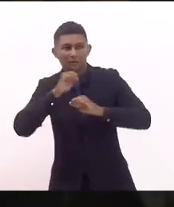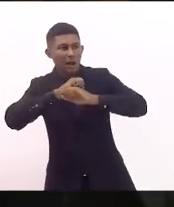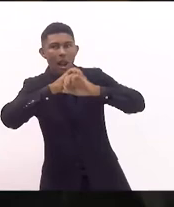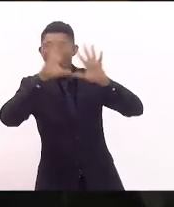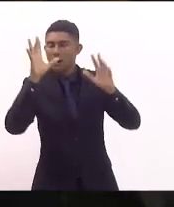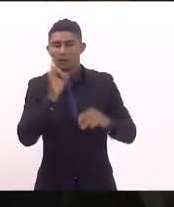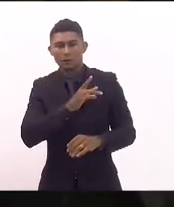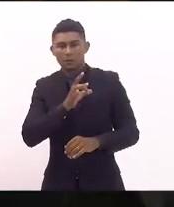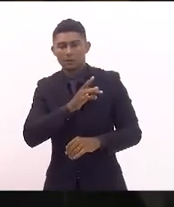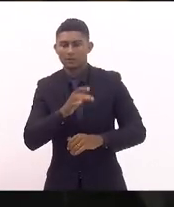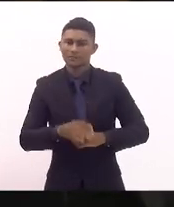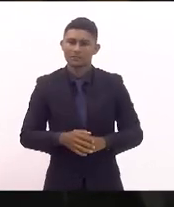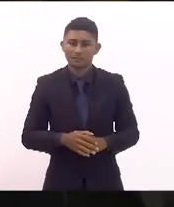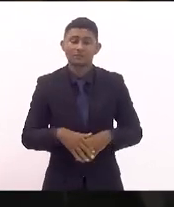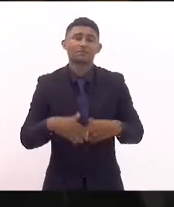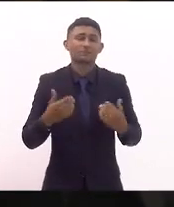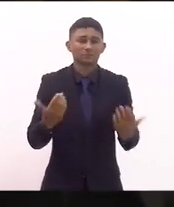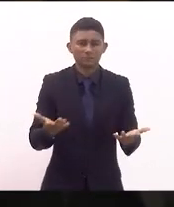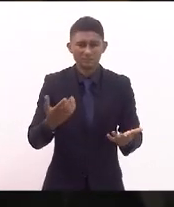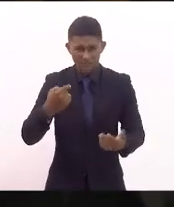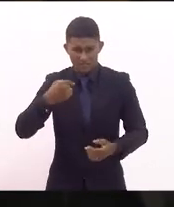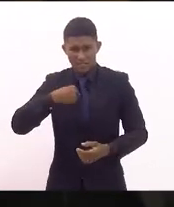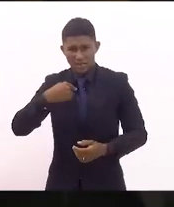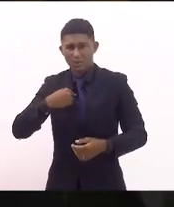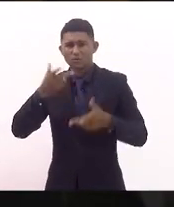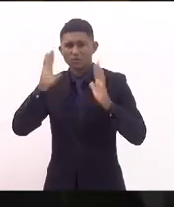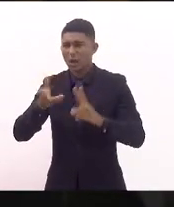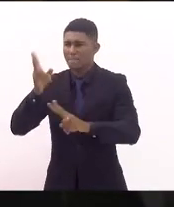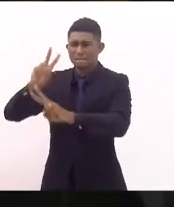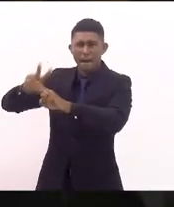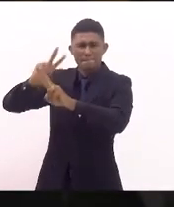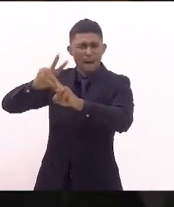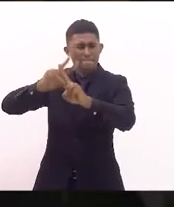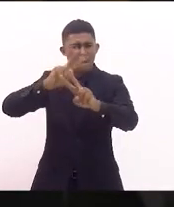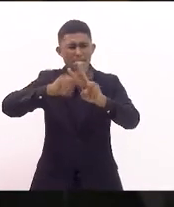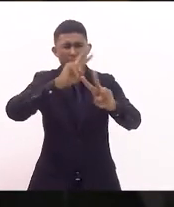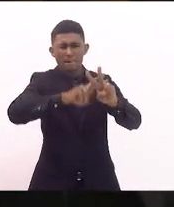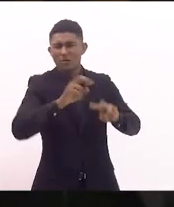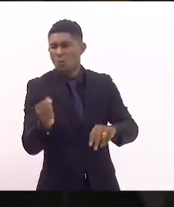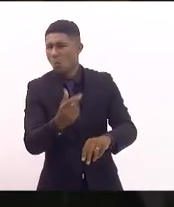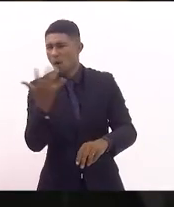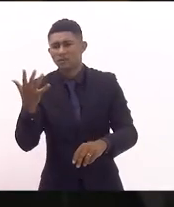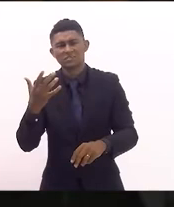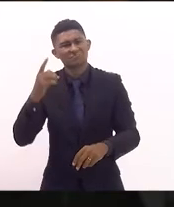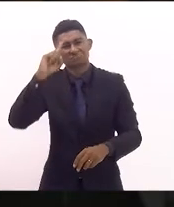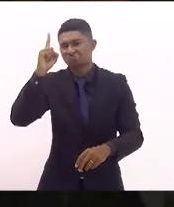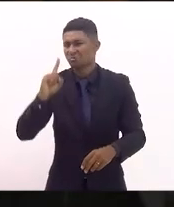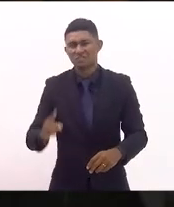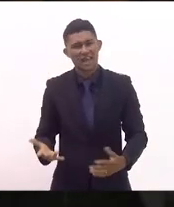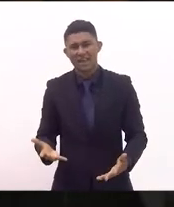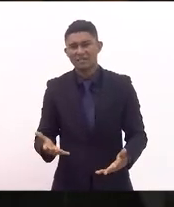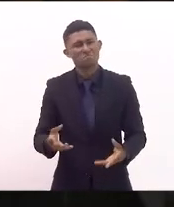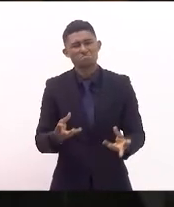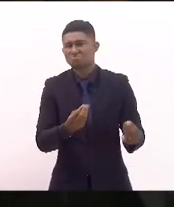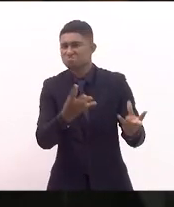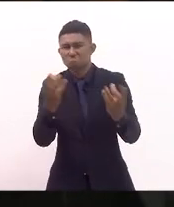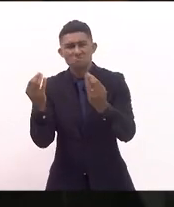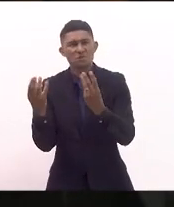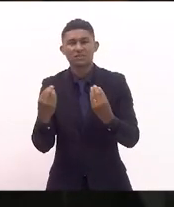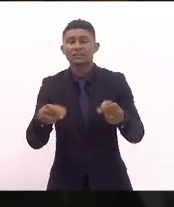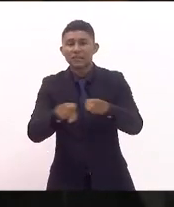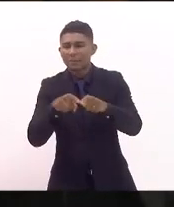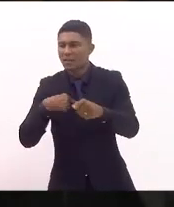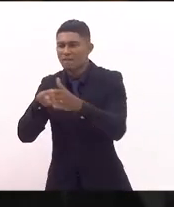já perdi as contas de quantas prisões efetuei, quantos inquéritos presidi e foram os casos